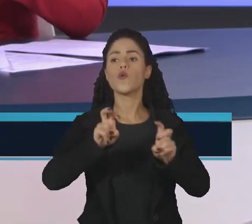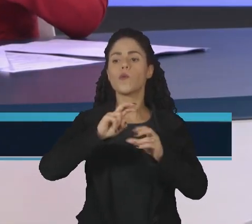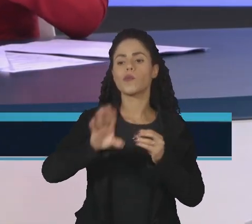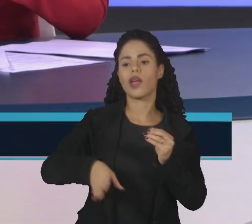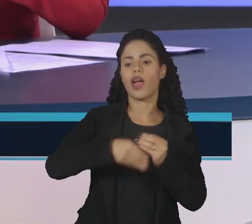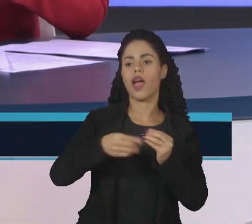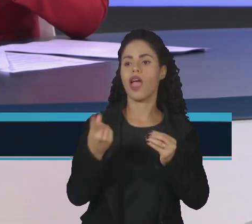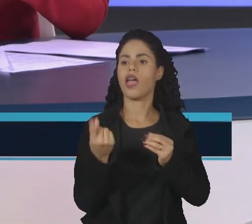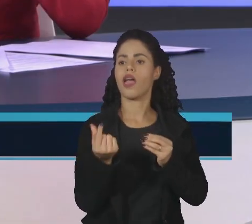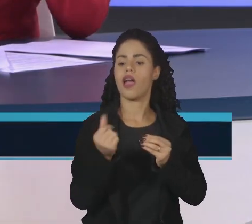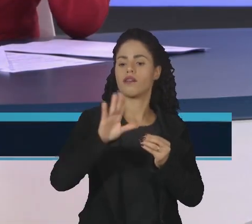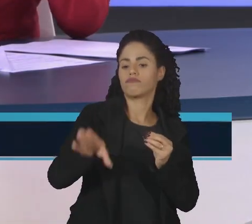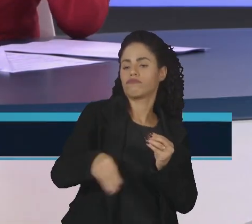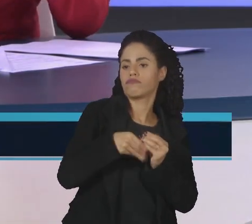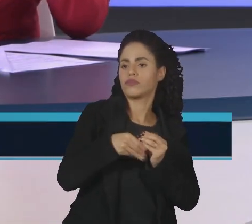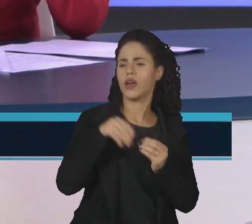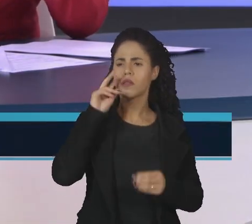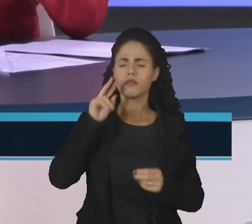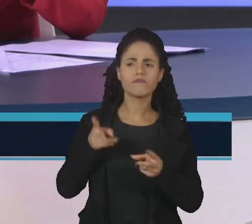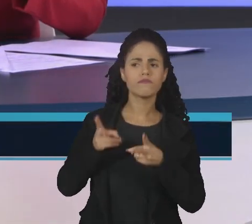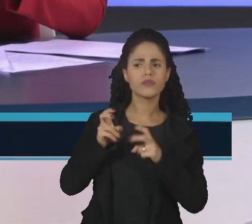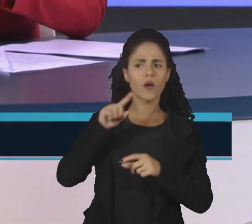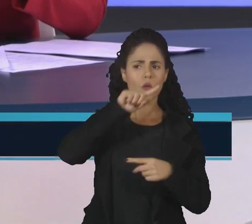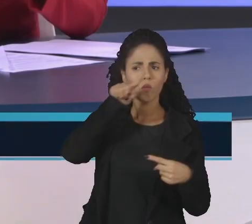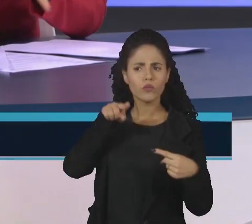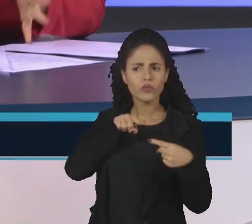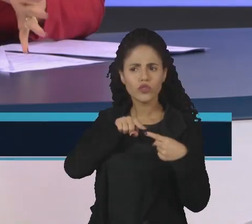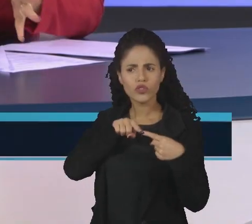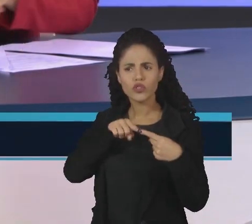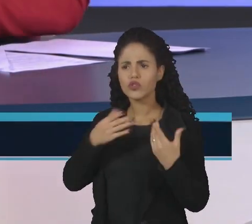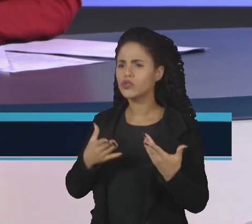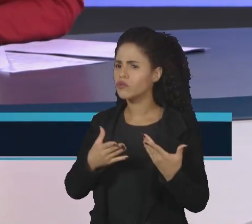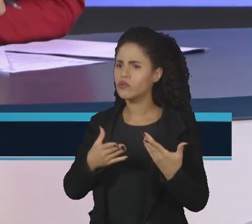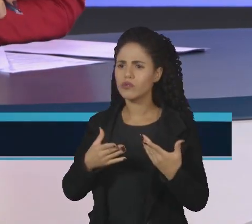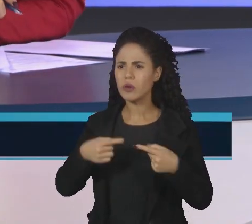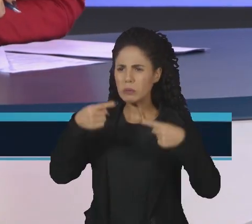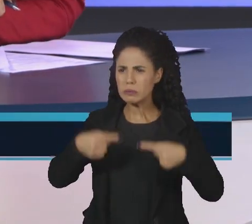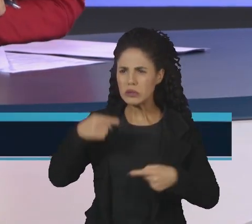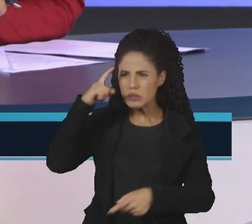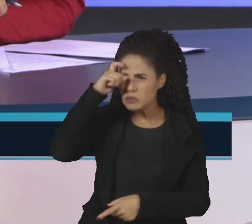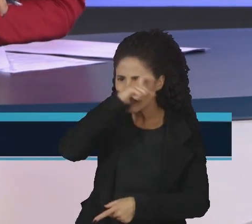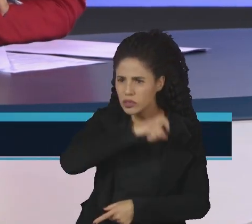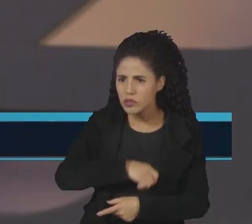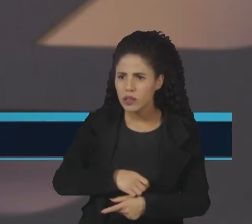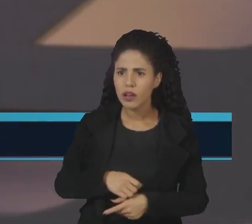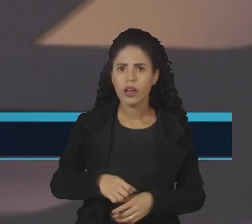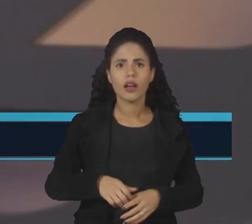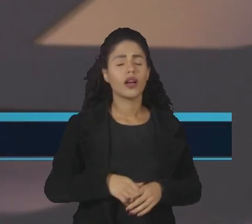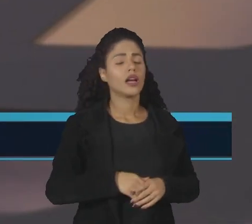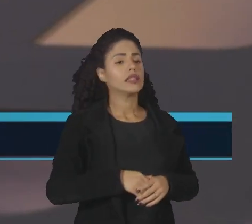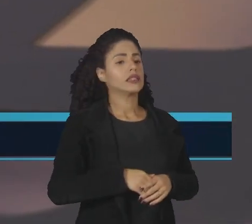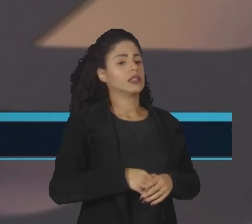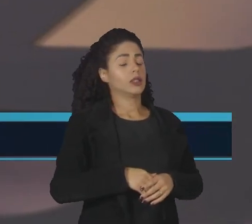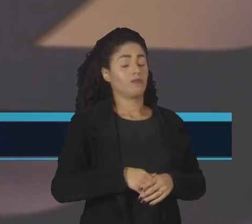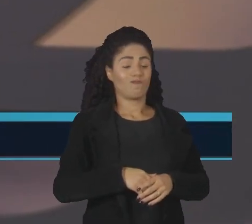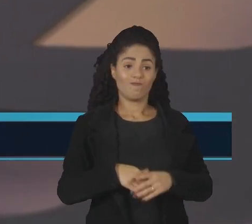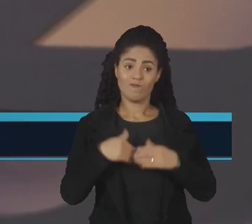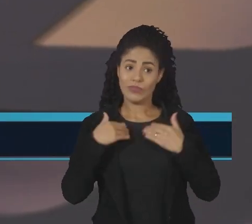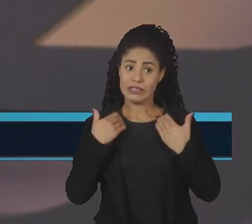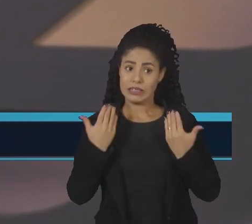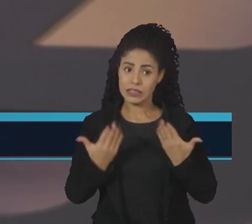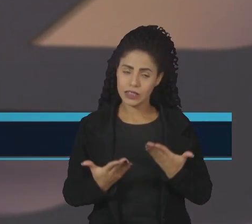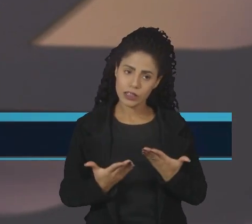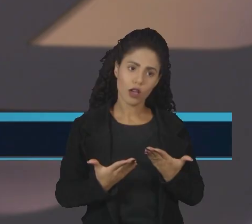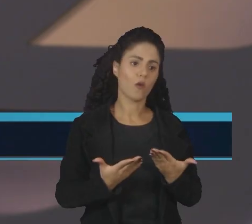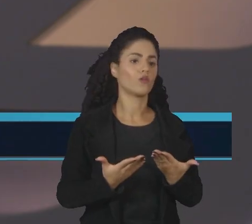aqui, deixa claro que esse objetivo é praticamente uma missão impossível no Brasil? Eu acho que a gente perdeu muito espaço da